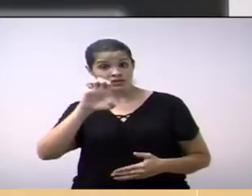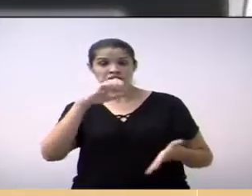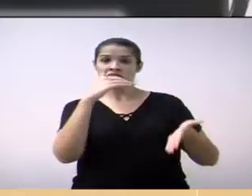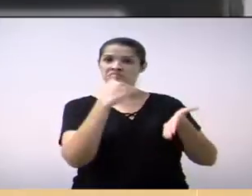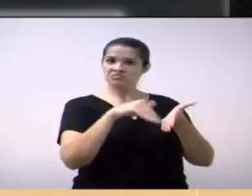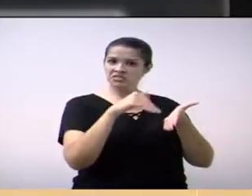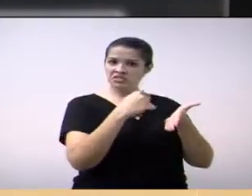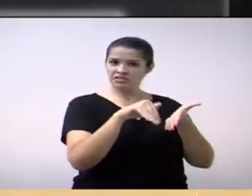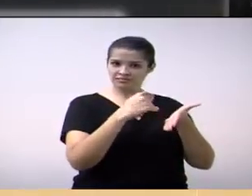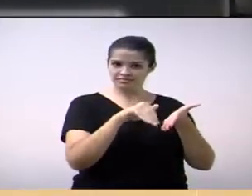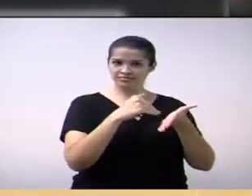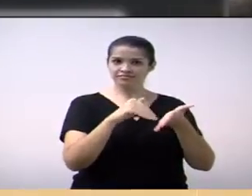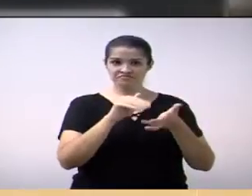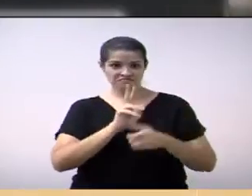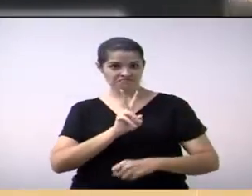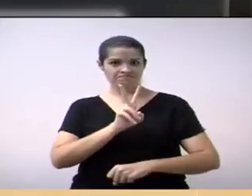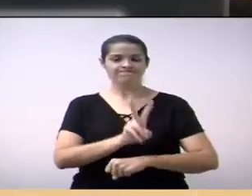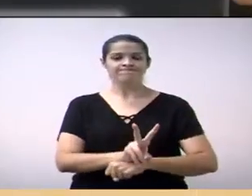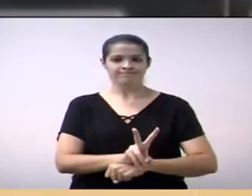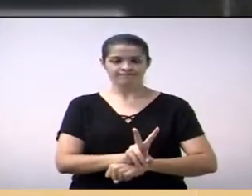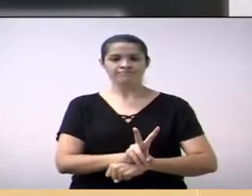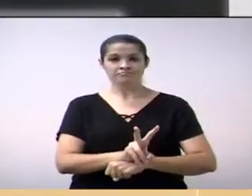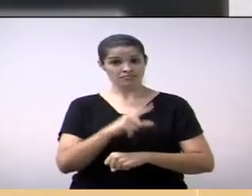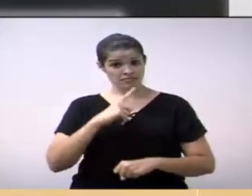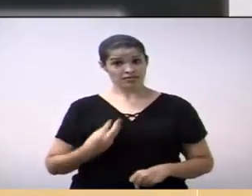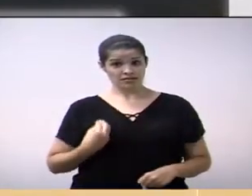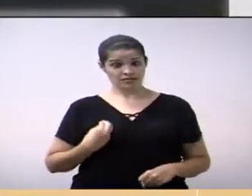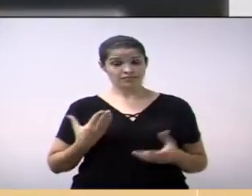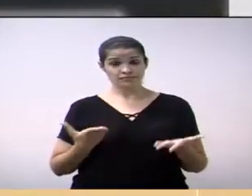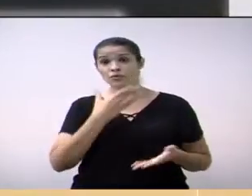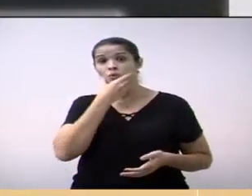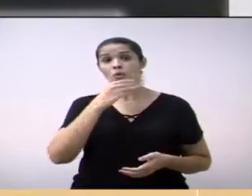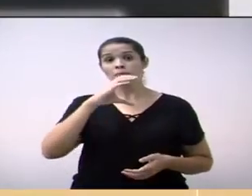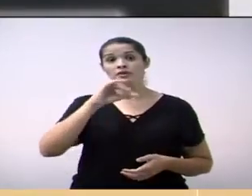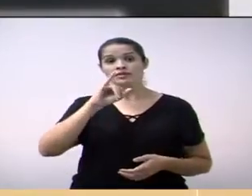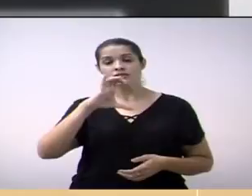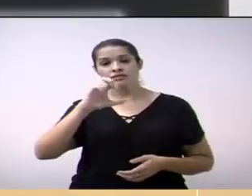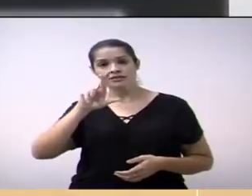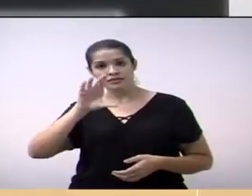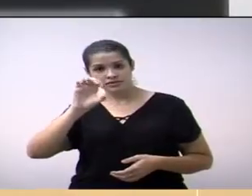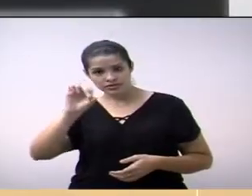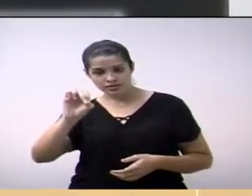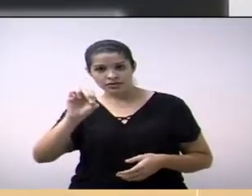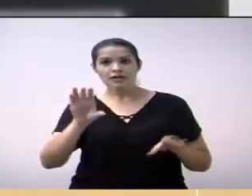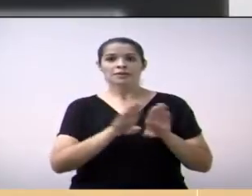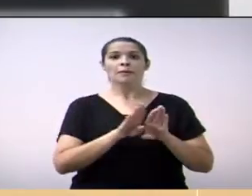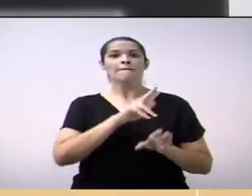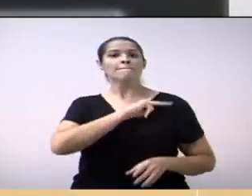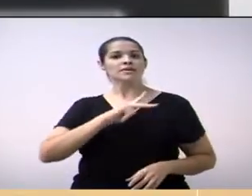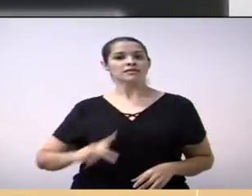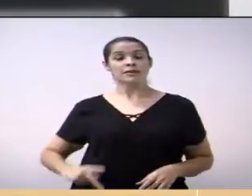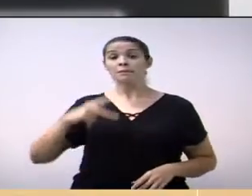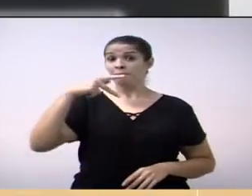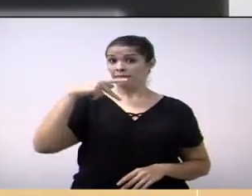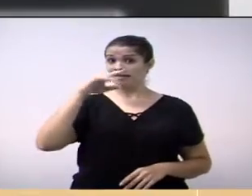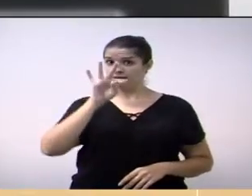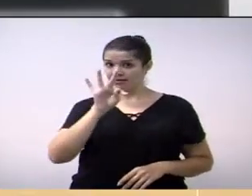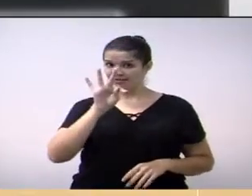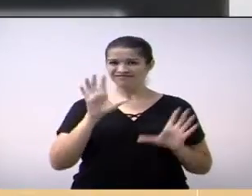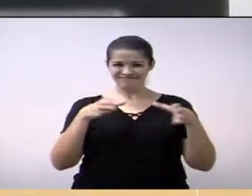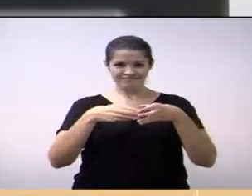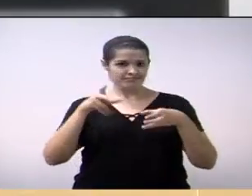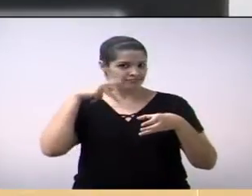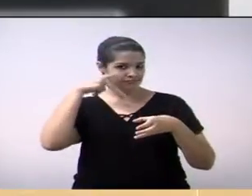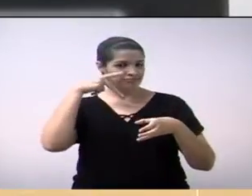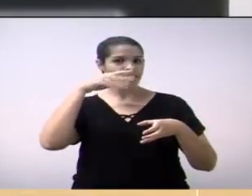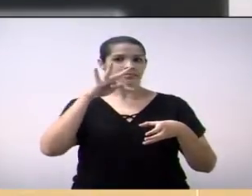Defesa Civil, do senhor Cícero José Januário, presidente do PT, do